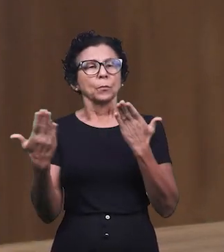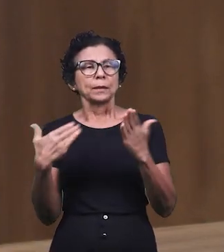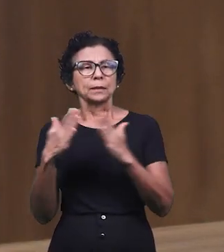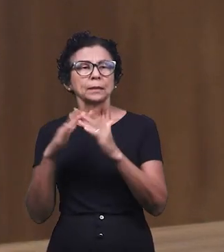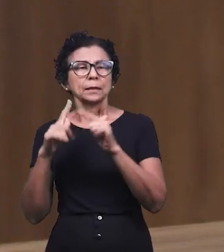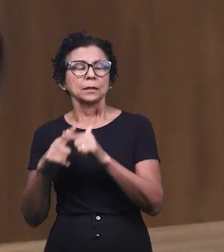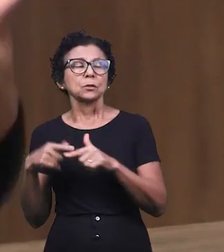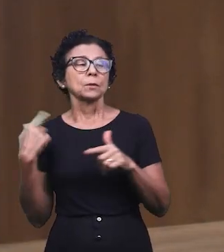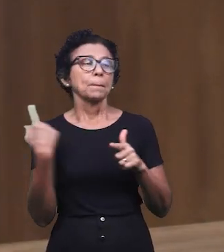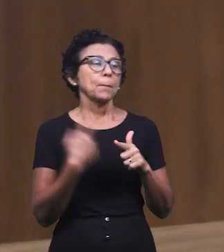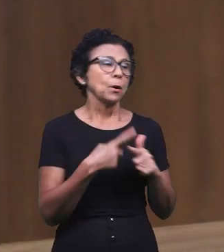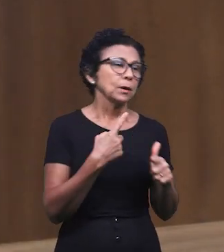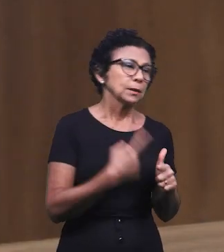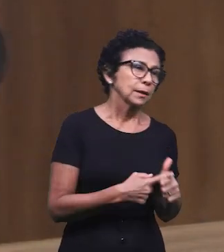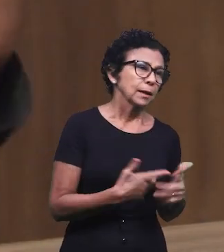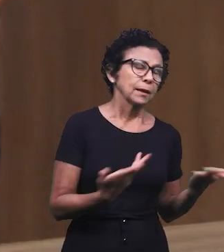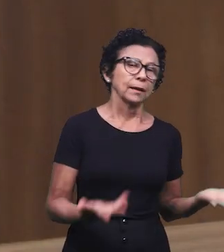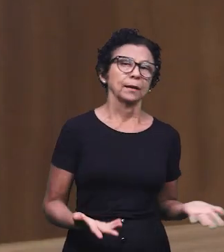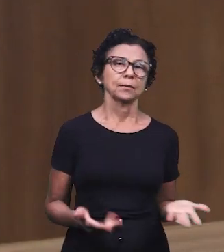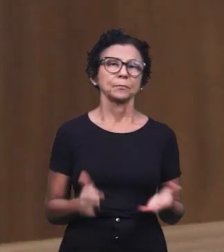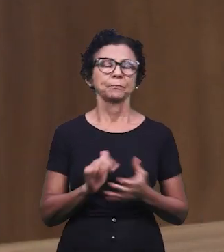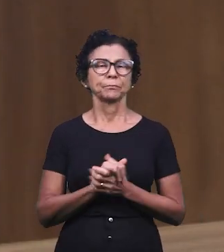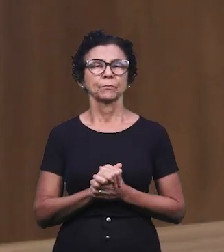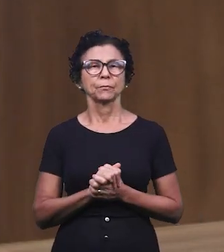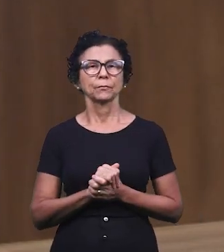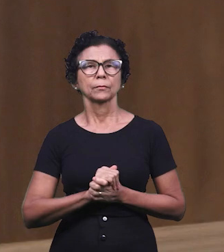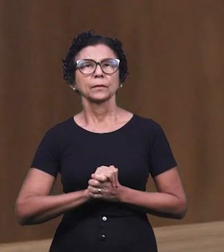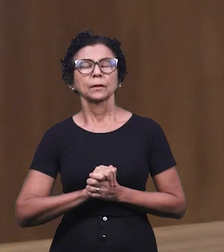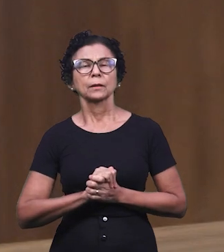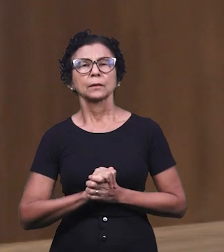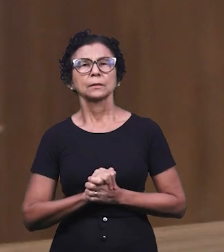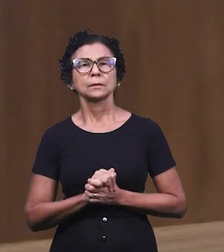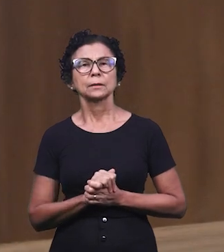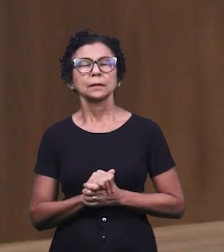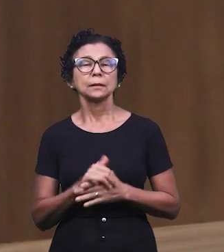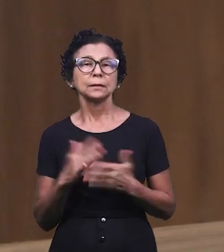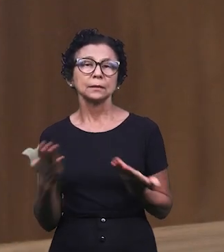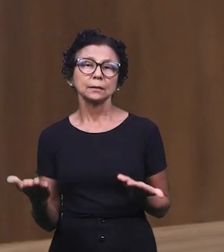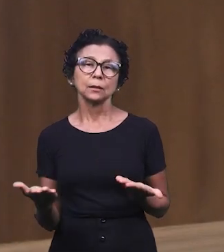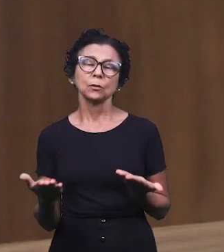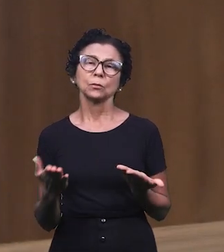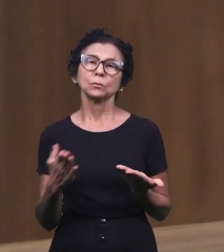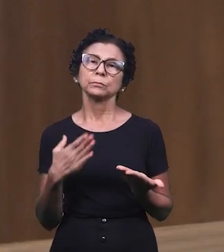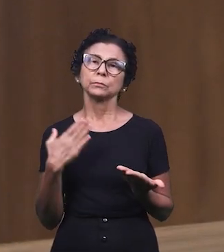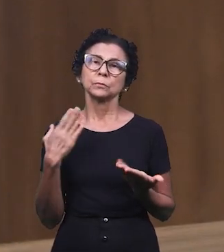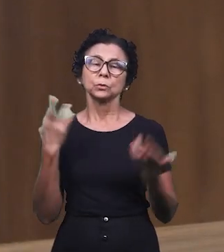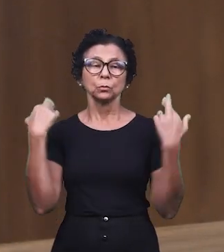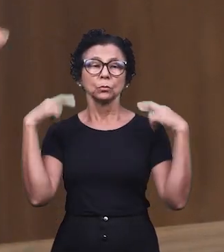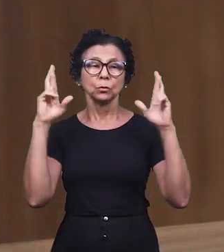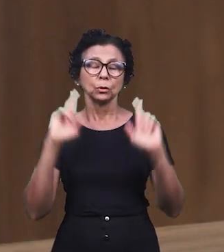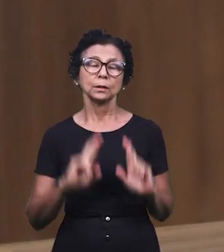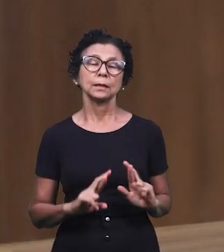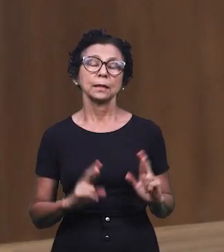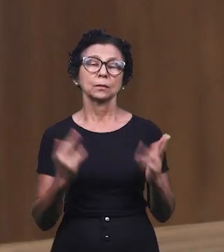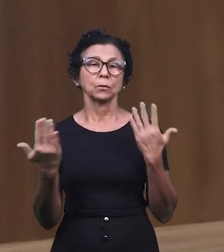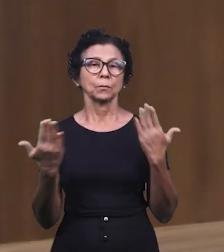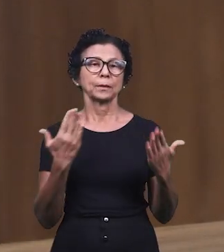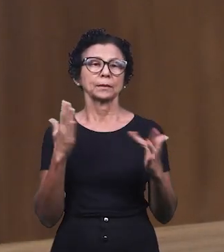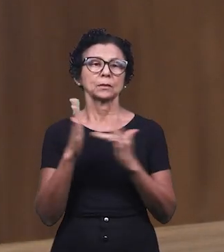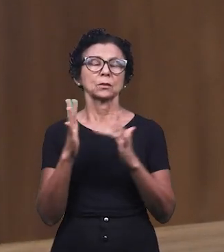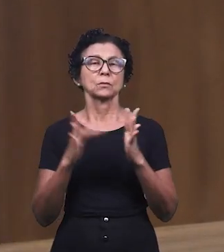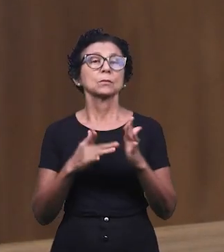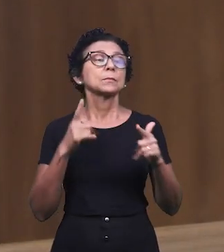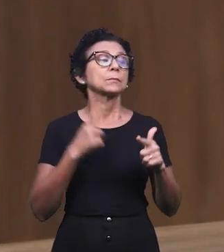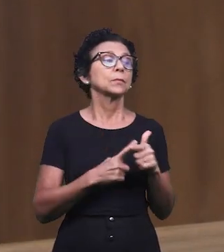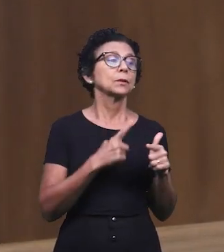compreender o sentido, mas ao longo, como a Cidinha falou, como um novo convertido que chega na igreja, ele vai